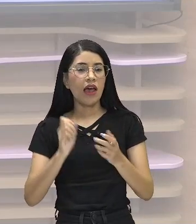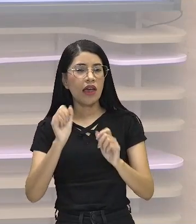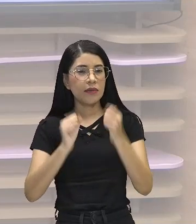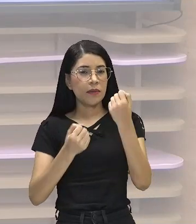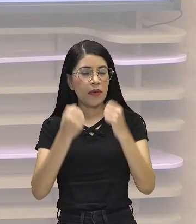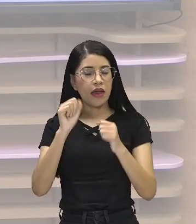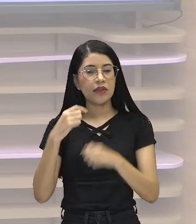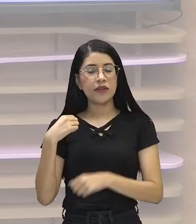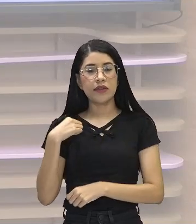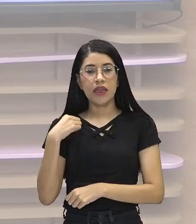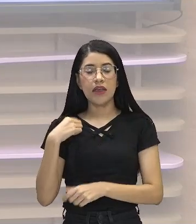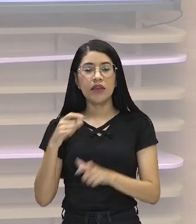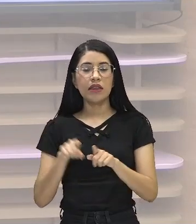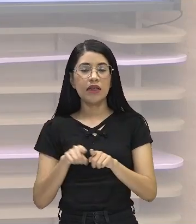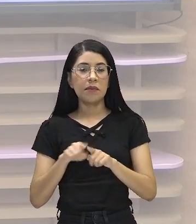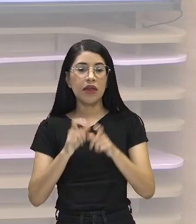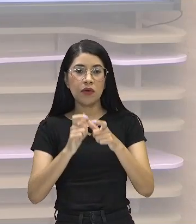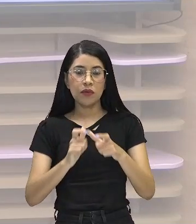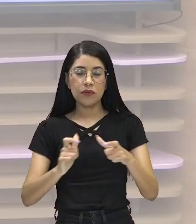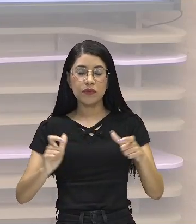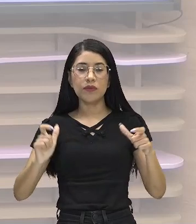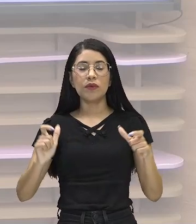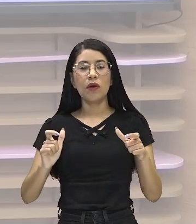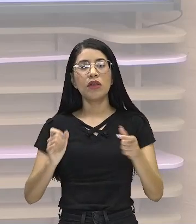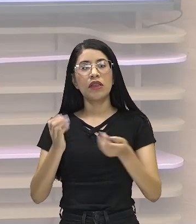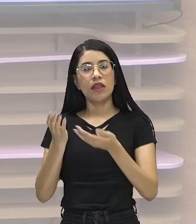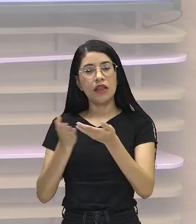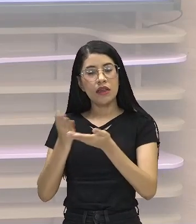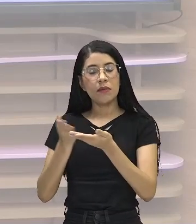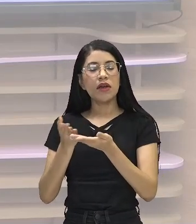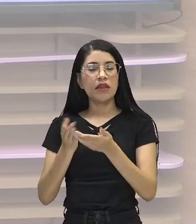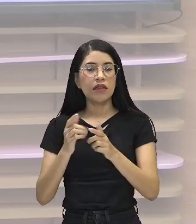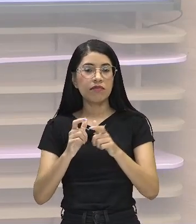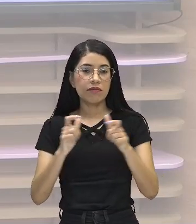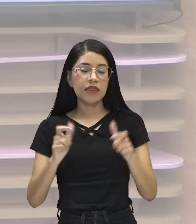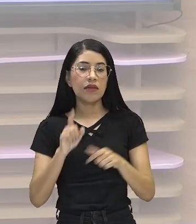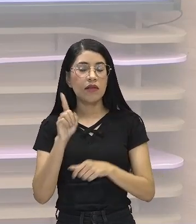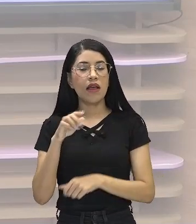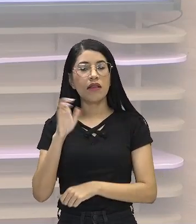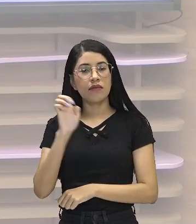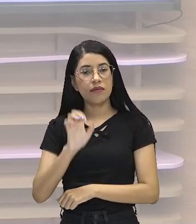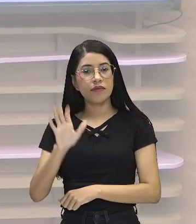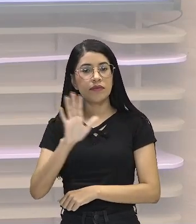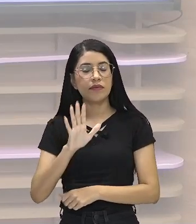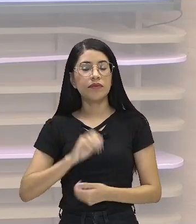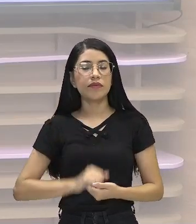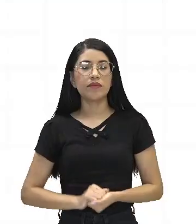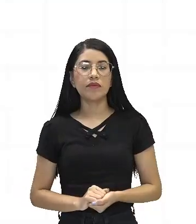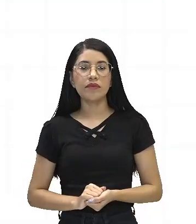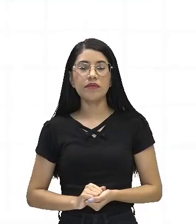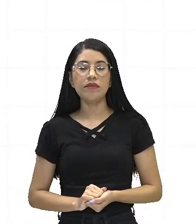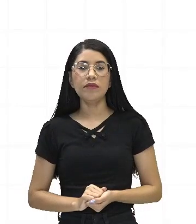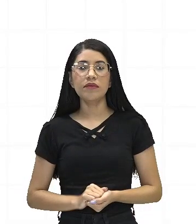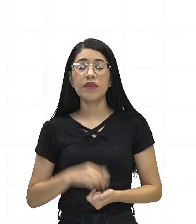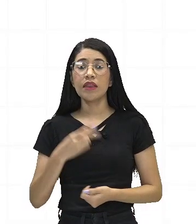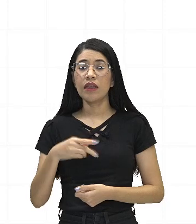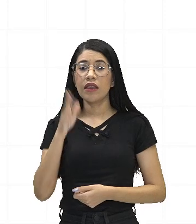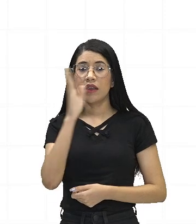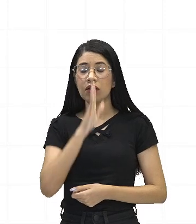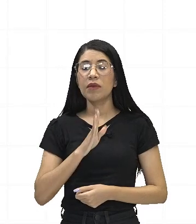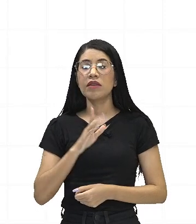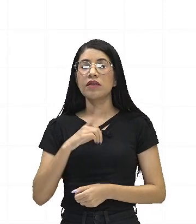crescimento, o aumento, né, pela demanda para a indústria têxtil, tá bom? No Brasil, aí